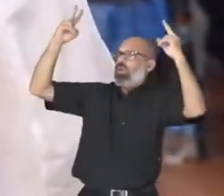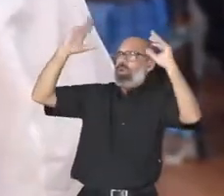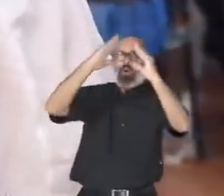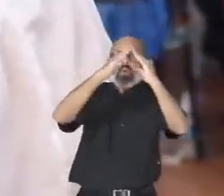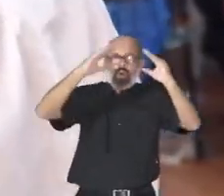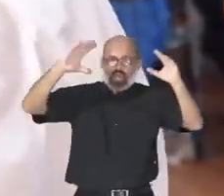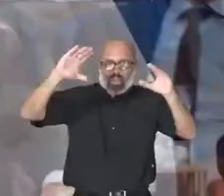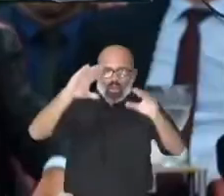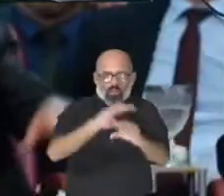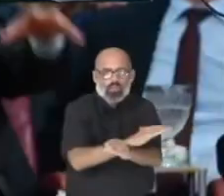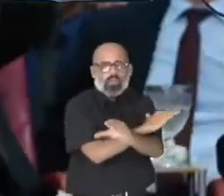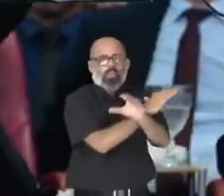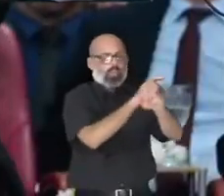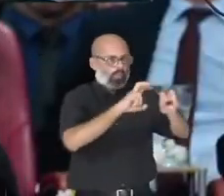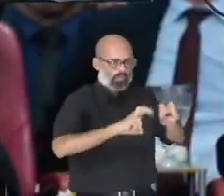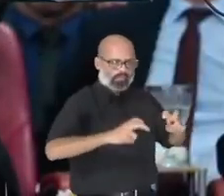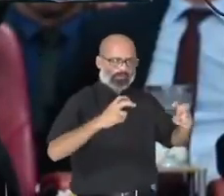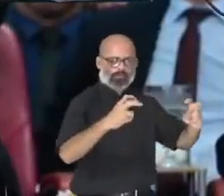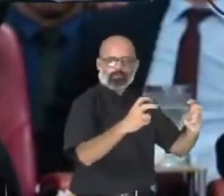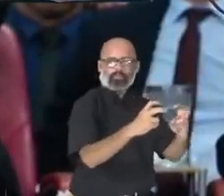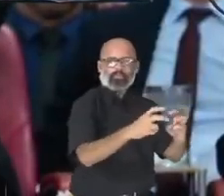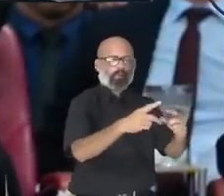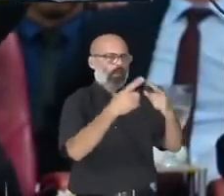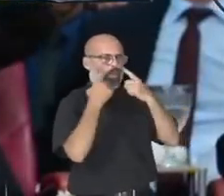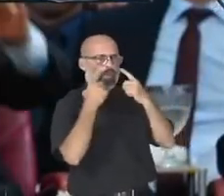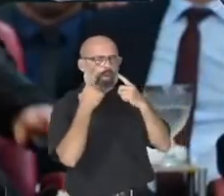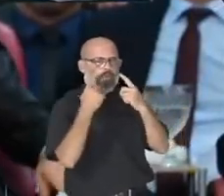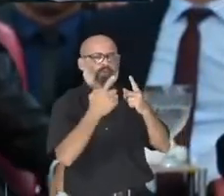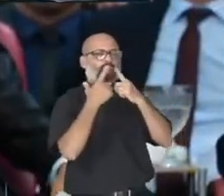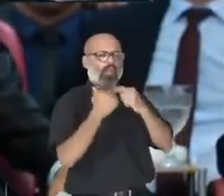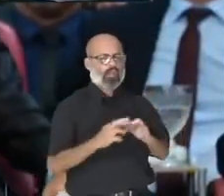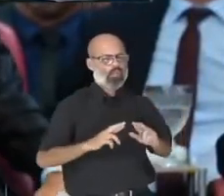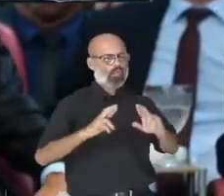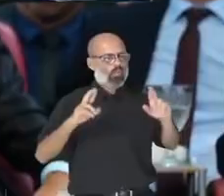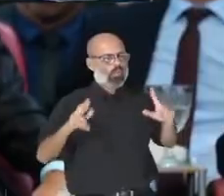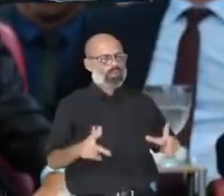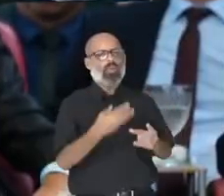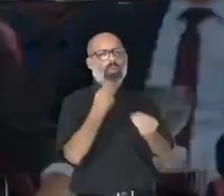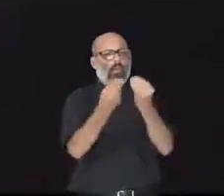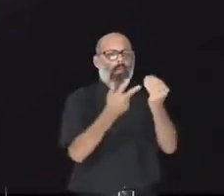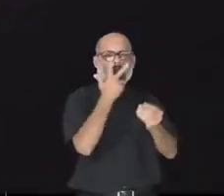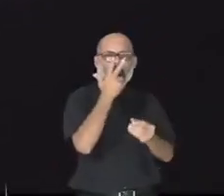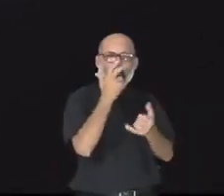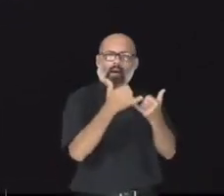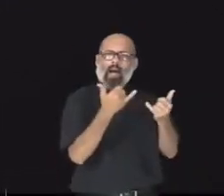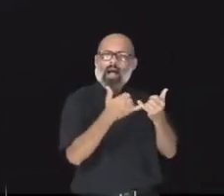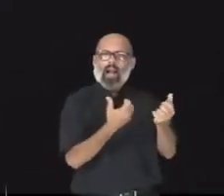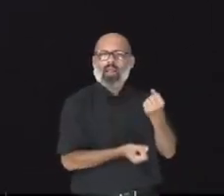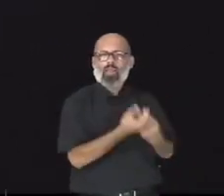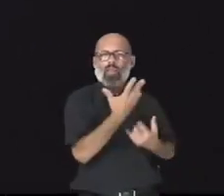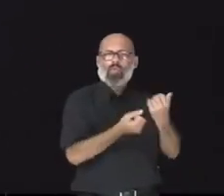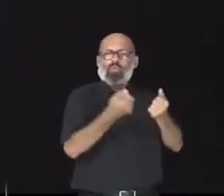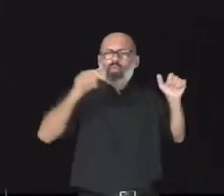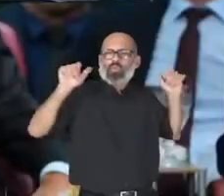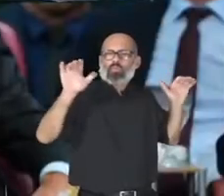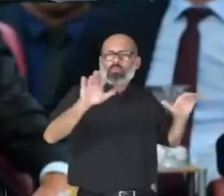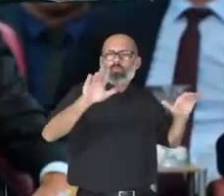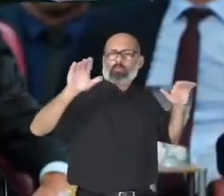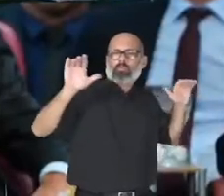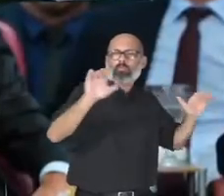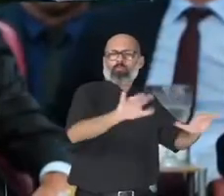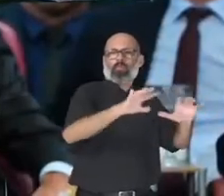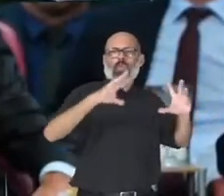casa onde estavam assentados, e foram vistos por eles línguas repartidas como que de fogo, as quais pousaram sobre cada um deles,